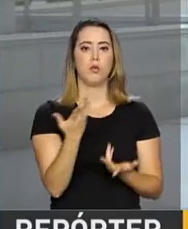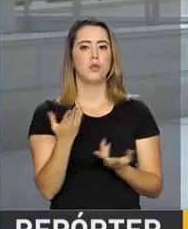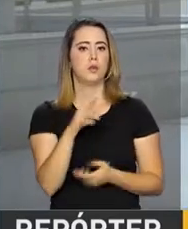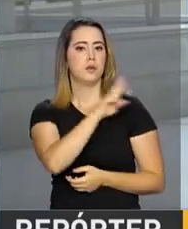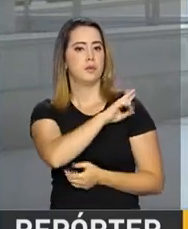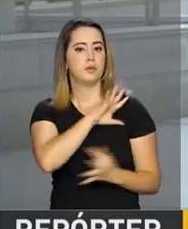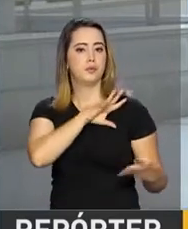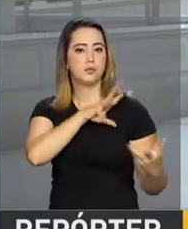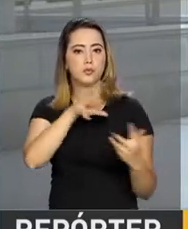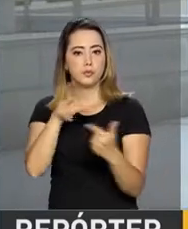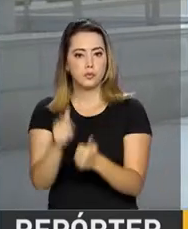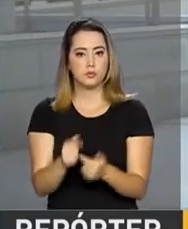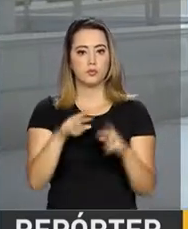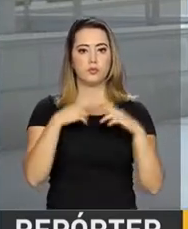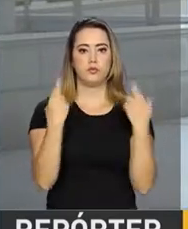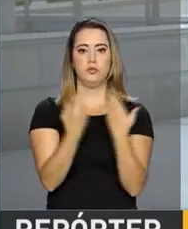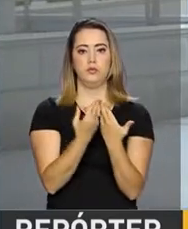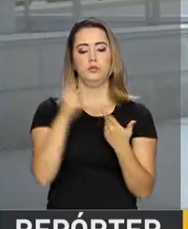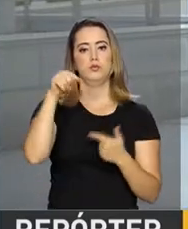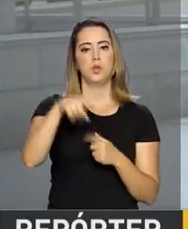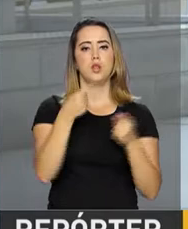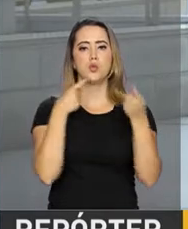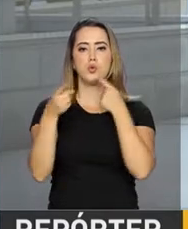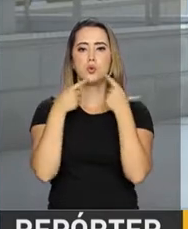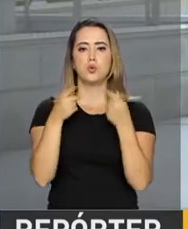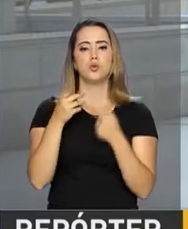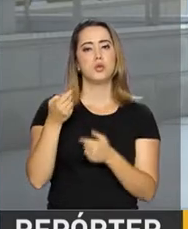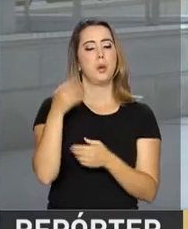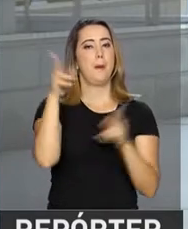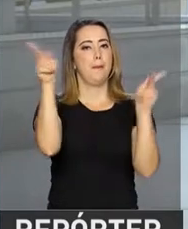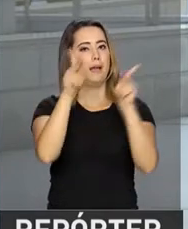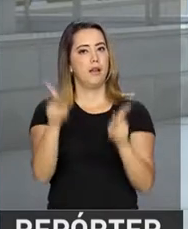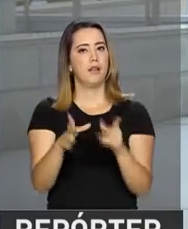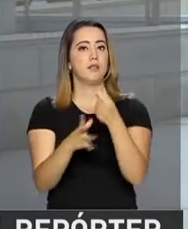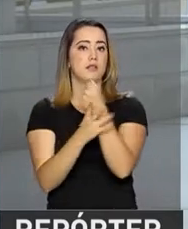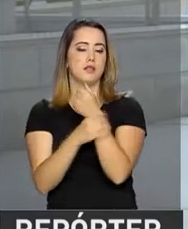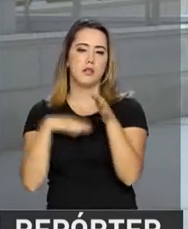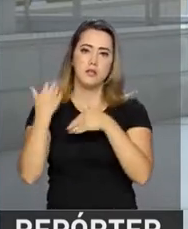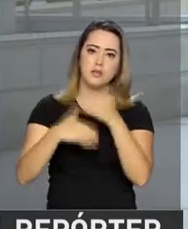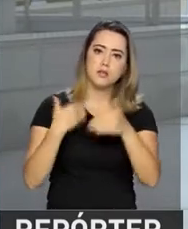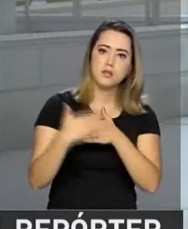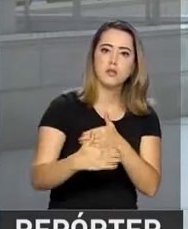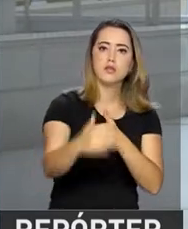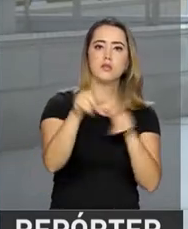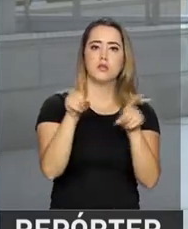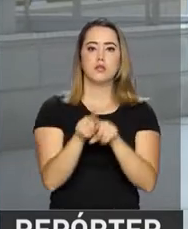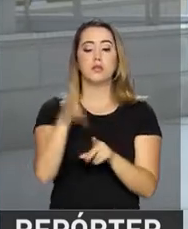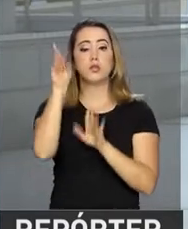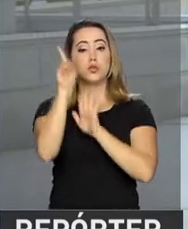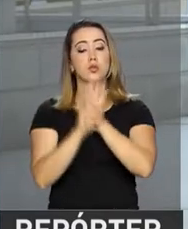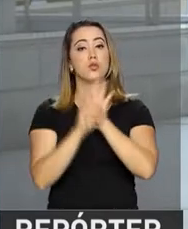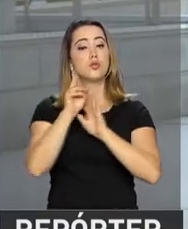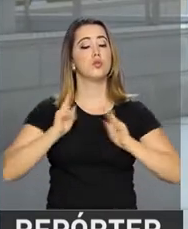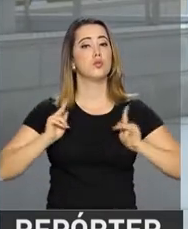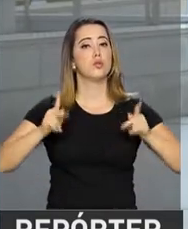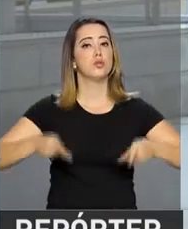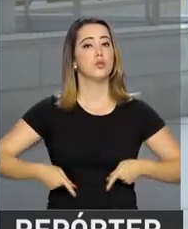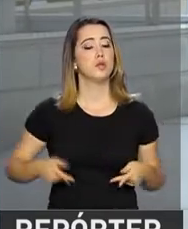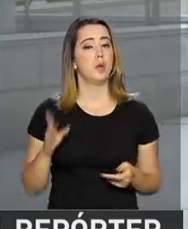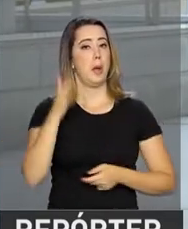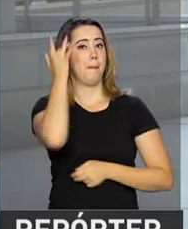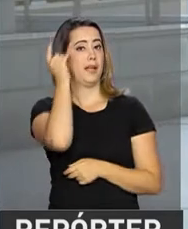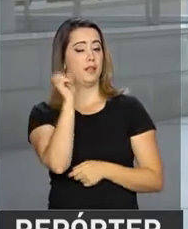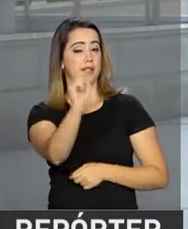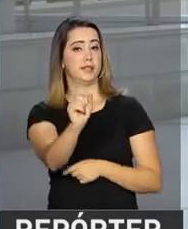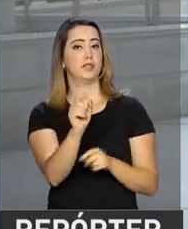mundo todo estarão reunidos aqui discutindo paz e segurança desenvolvimento sustentável e direitos humanos a partir de